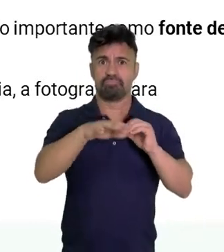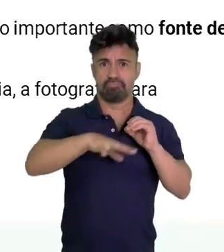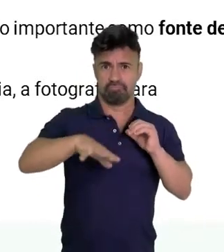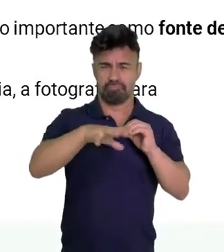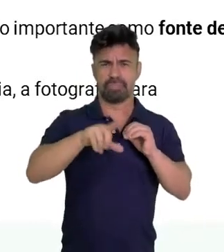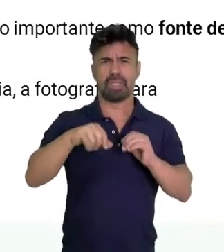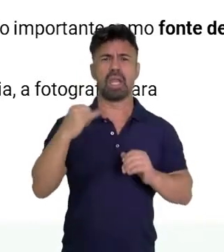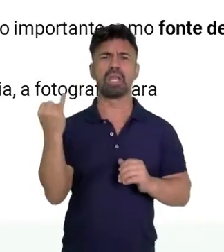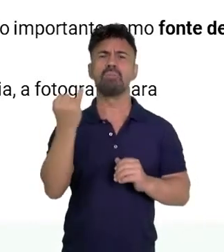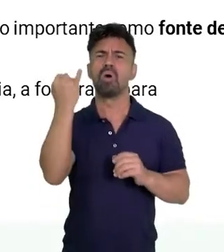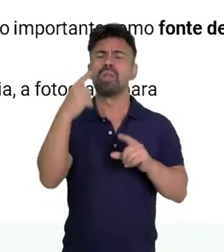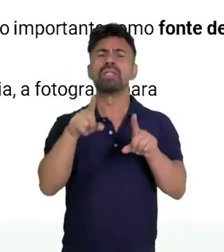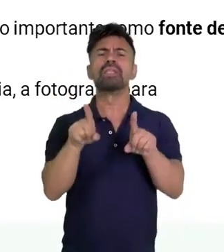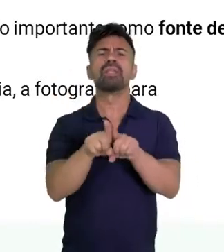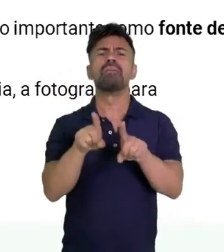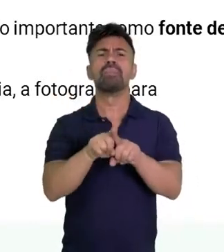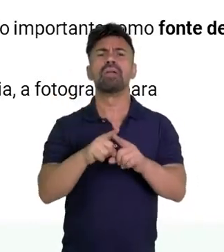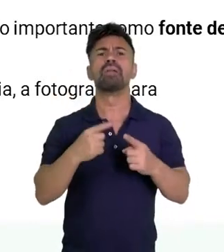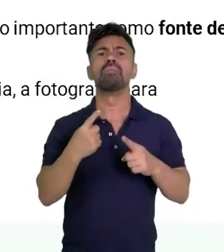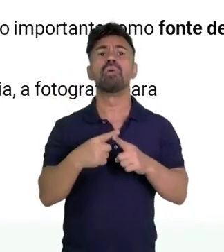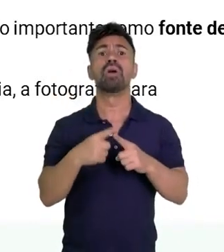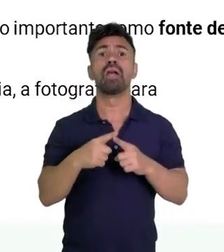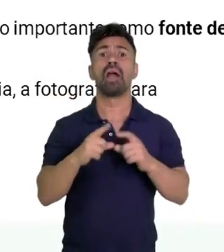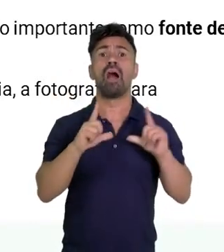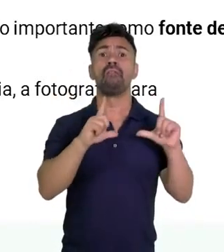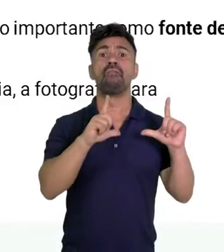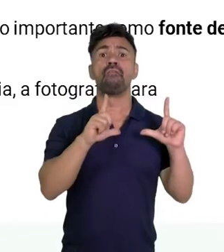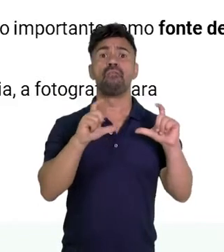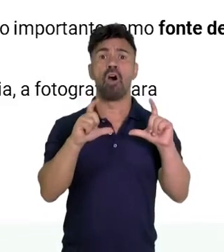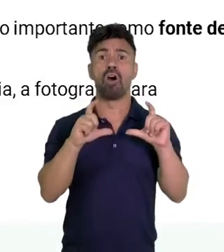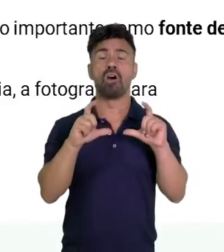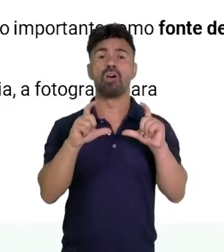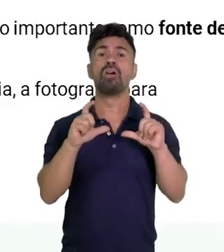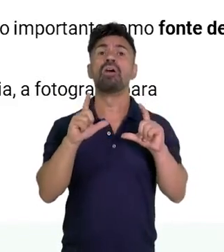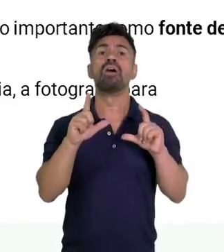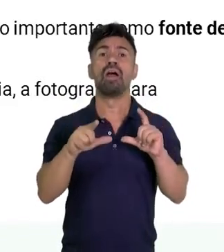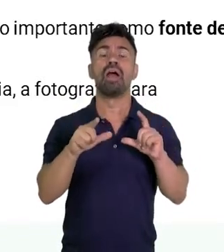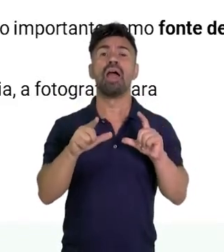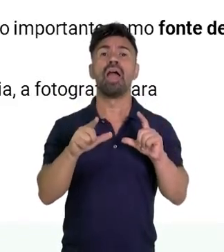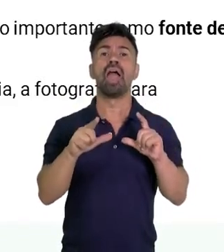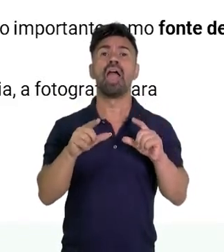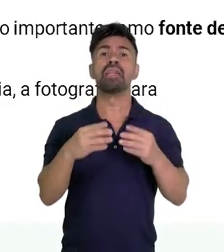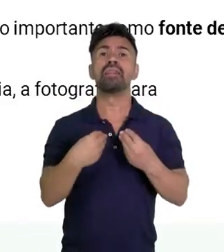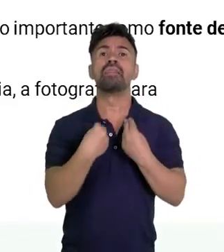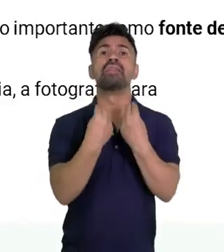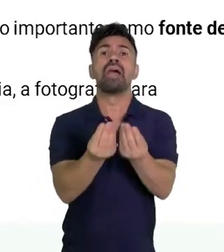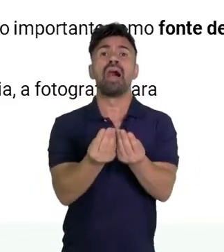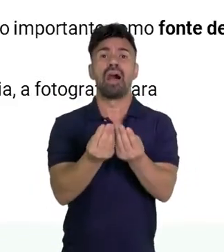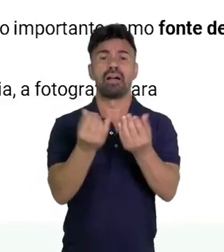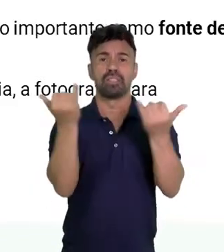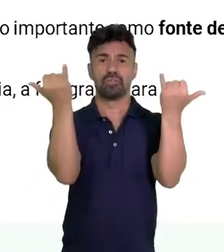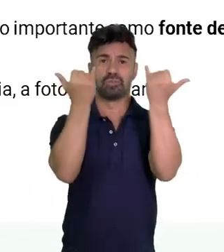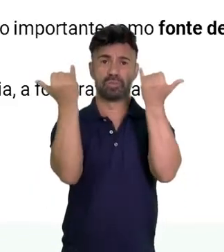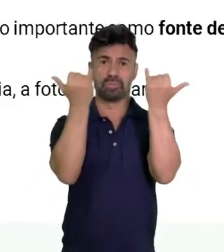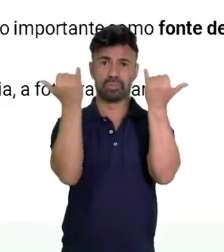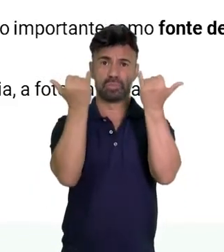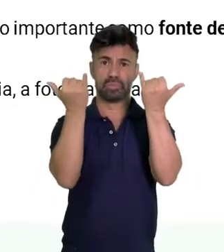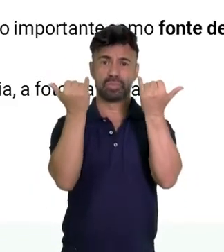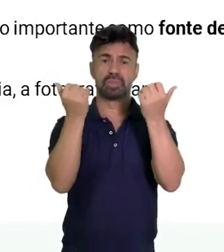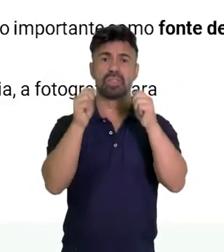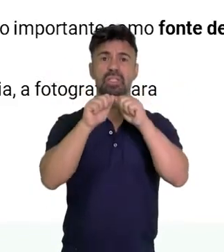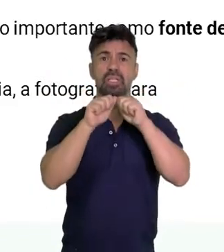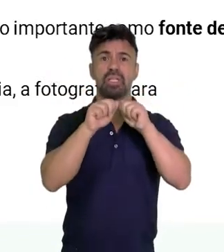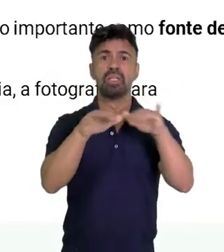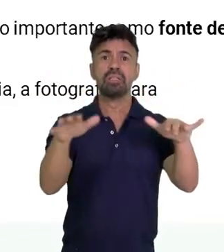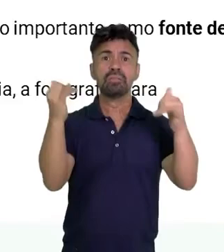muito importante também porque a fotografia é uma forma de dar informação. A gente chama esse trabalho